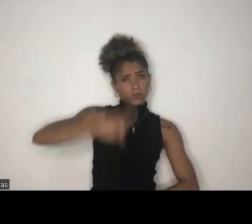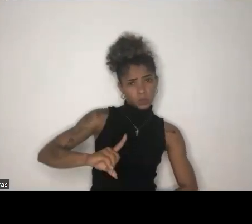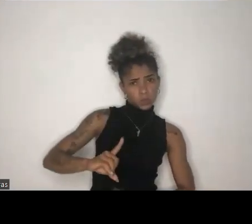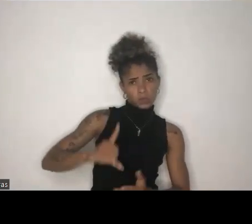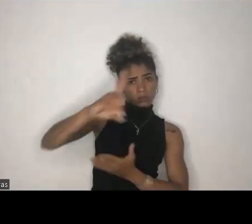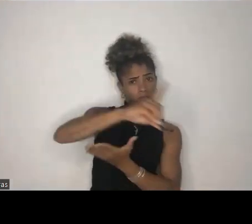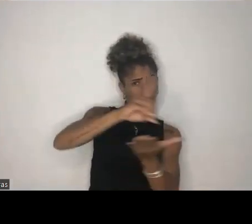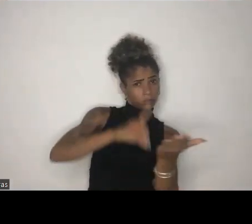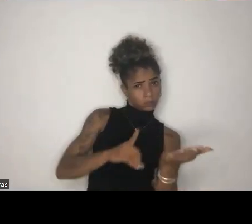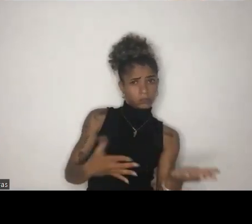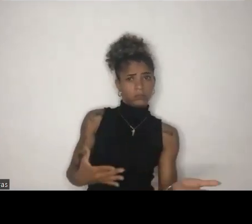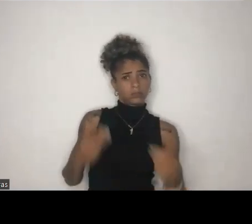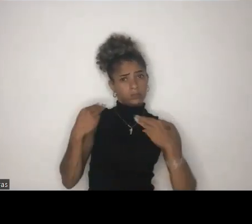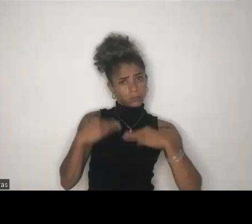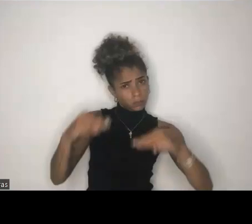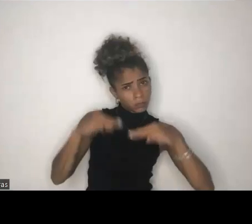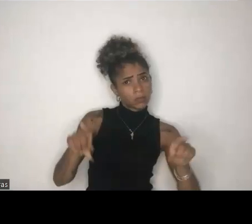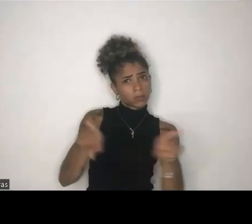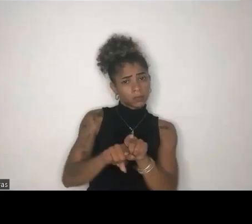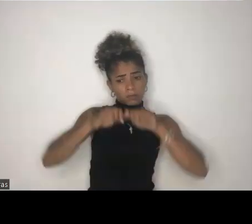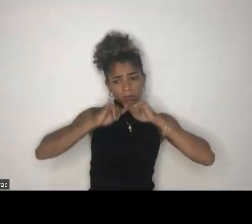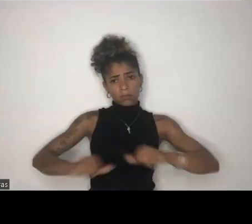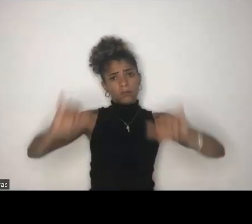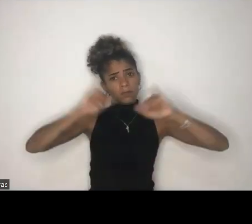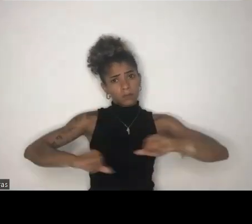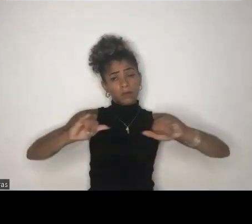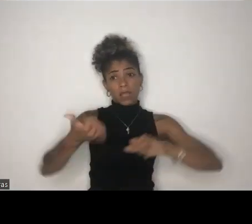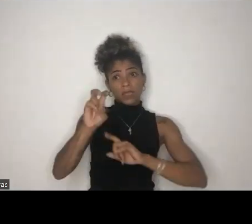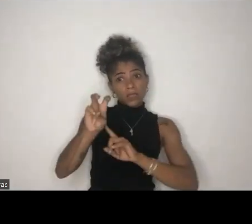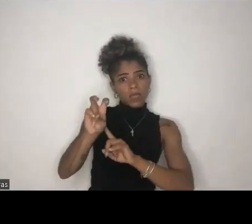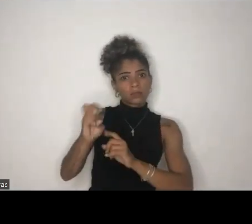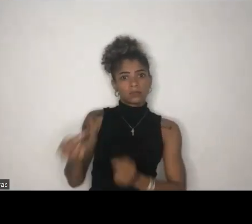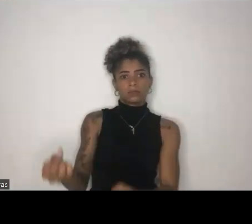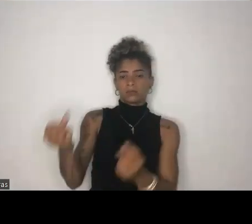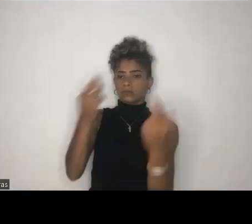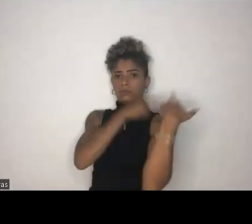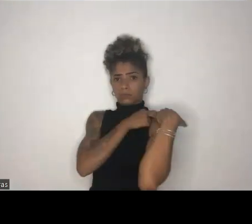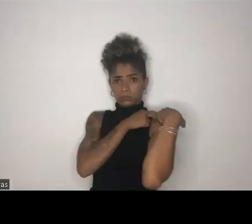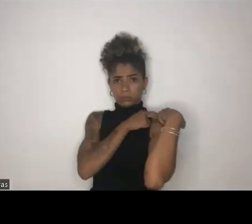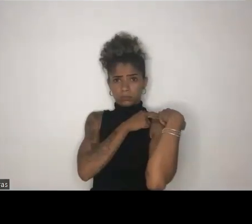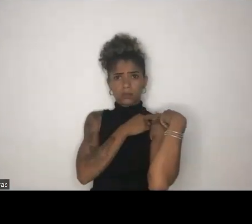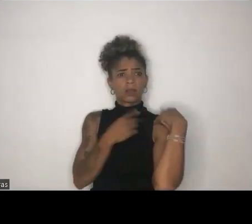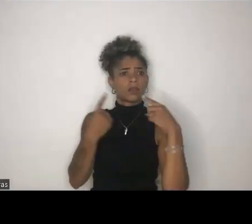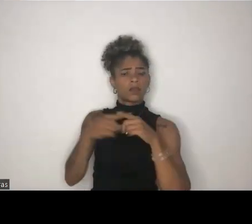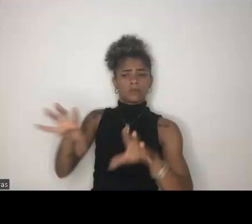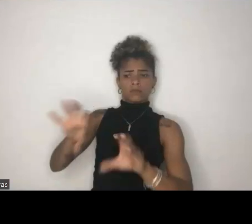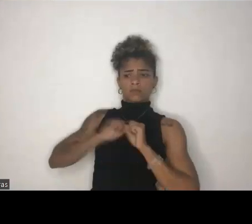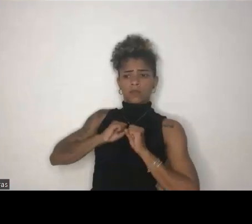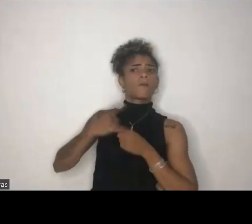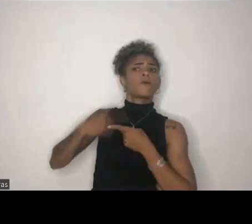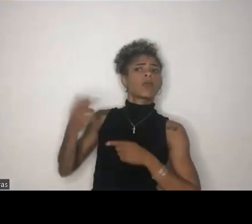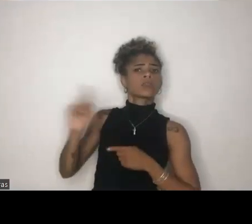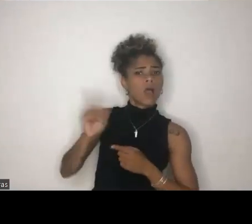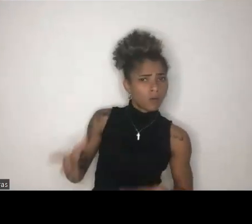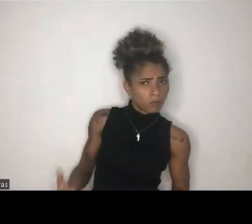falei pô beleza eu tô há 15 anos estande comerciais porque não assumir o marketing e aí eu peguei